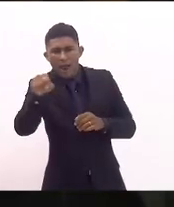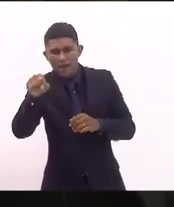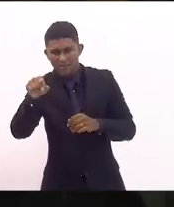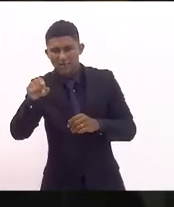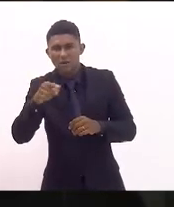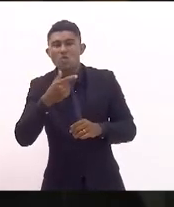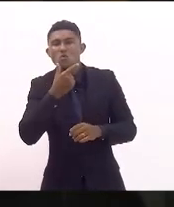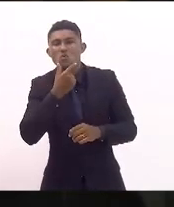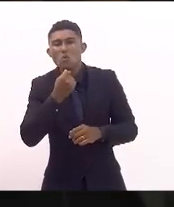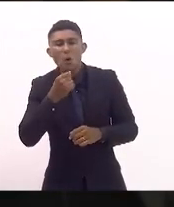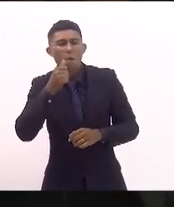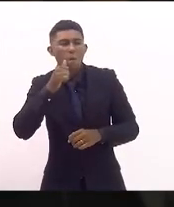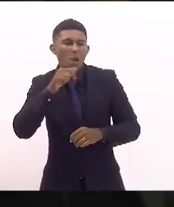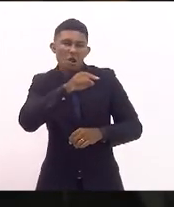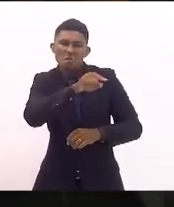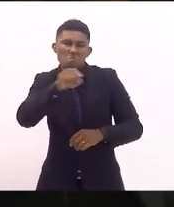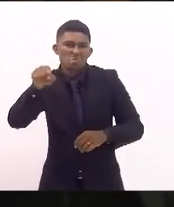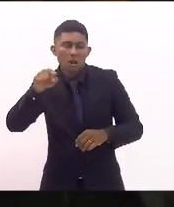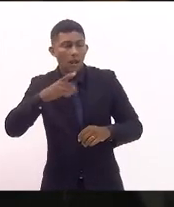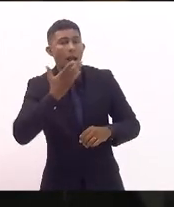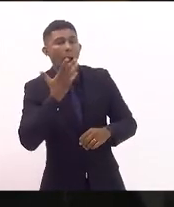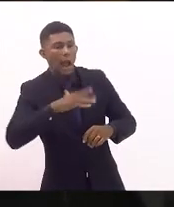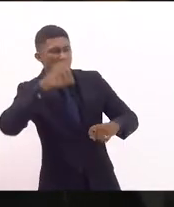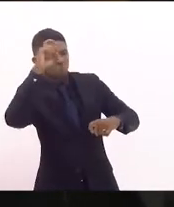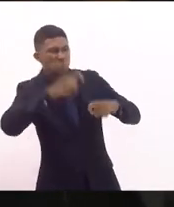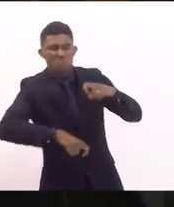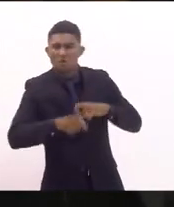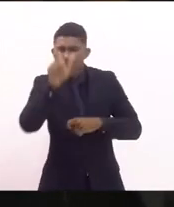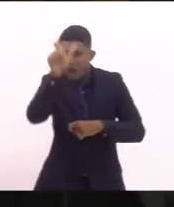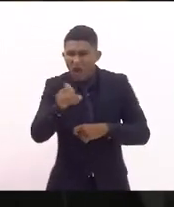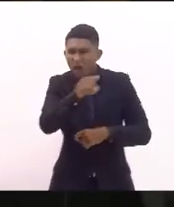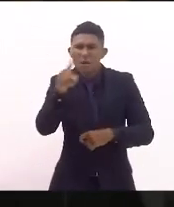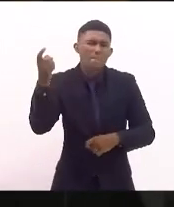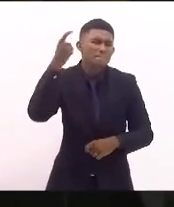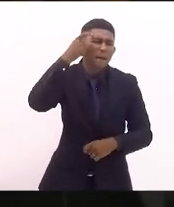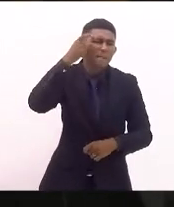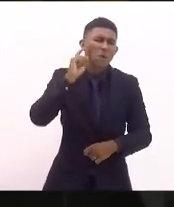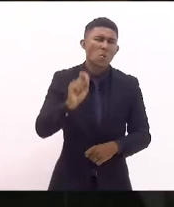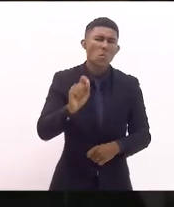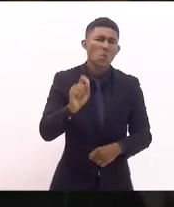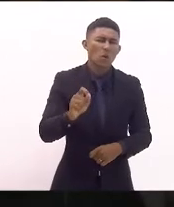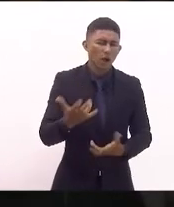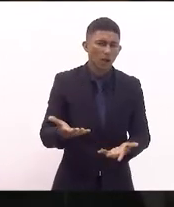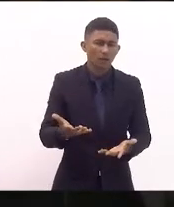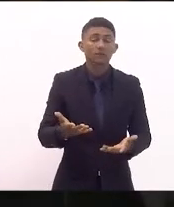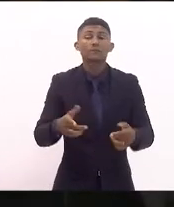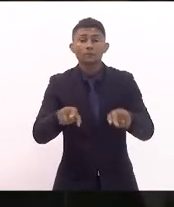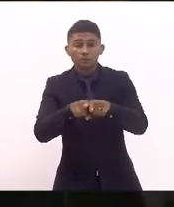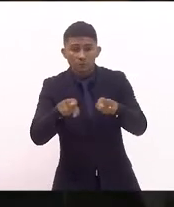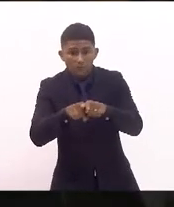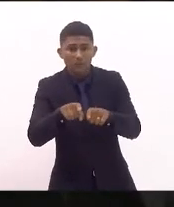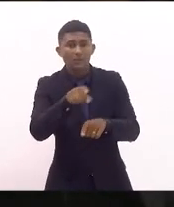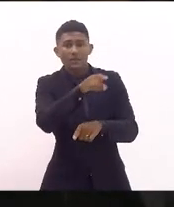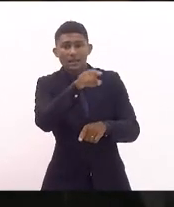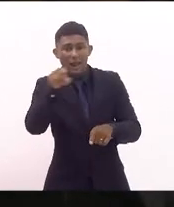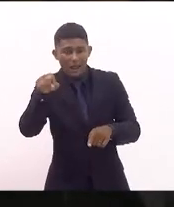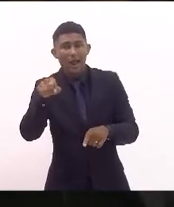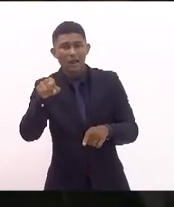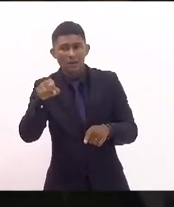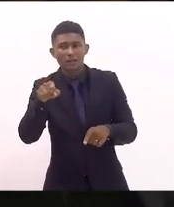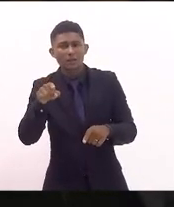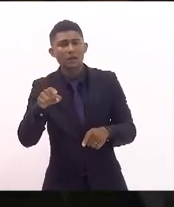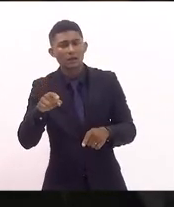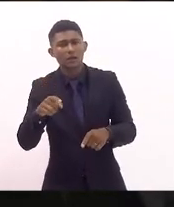de criança, como eles atuam, o que acontece com as vítimas e por que É tão